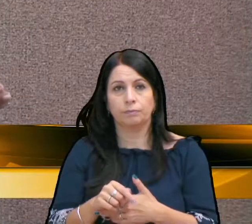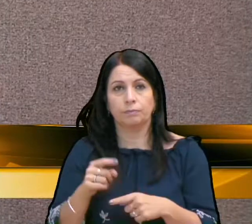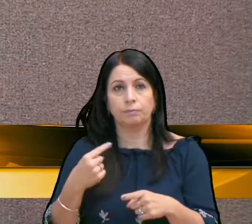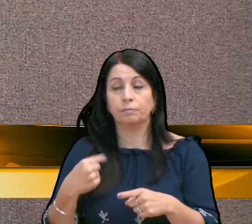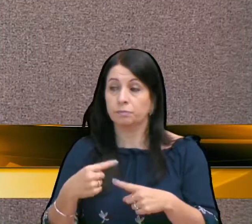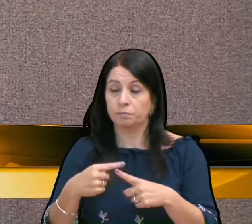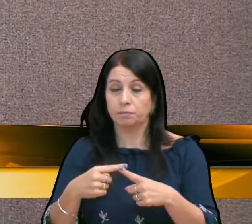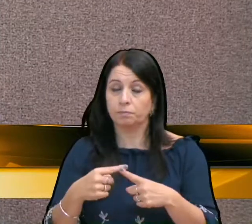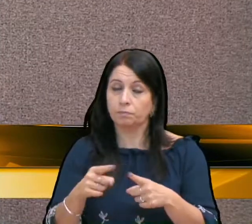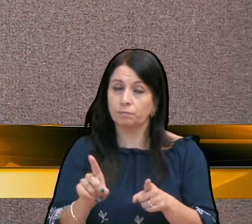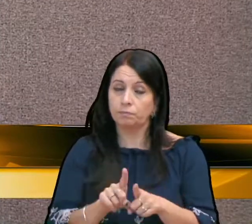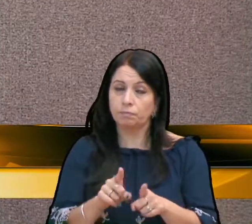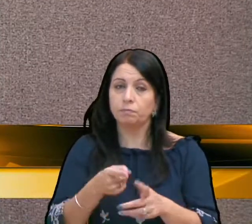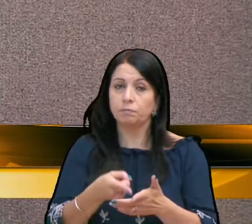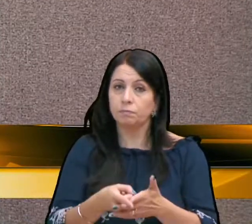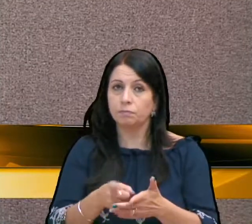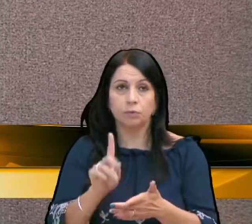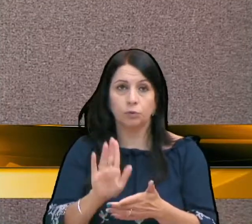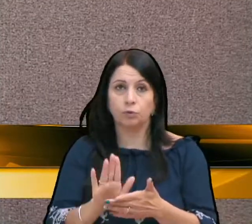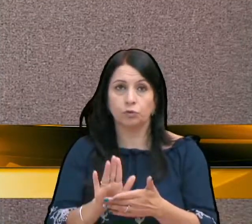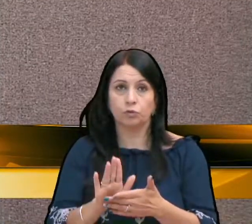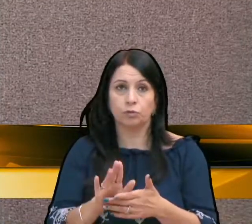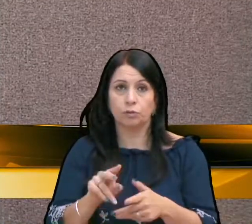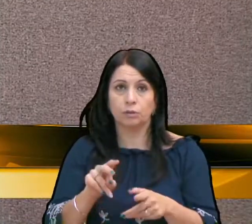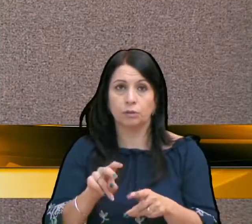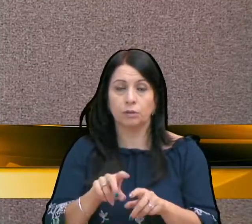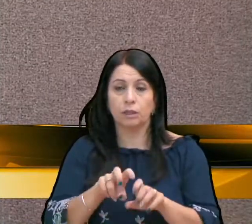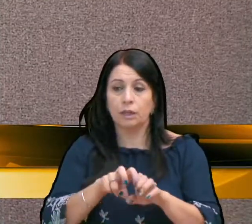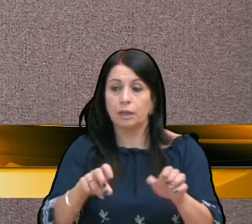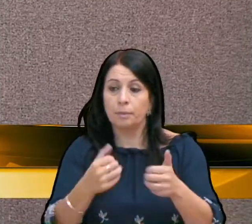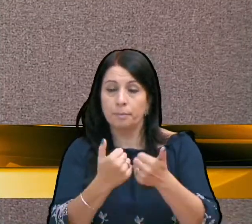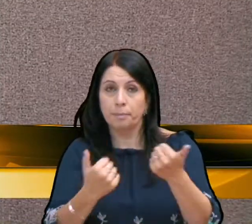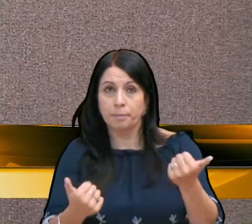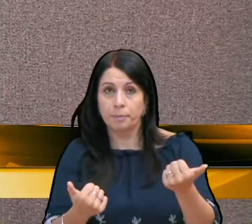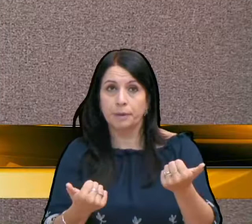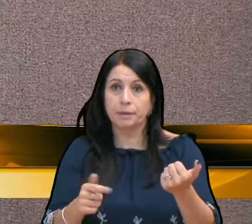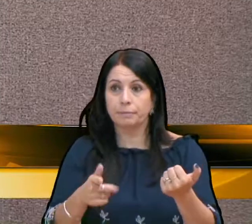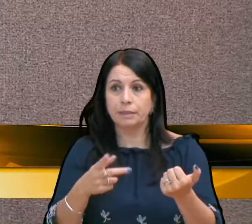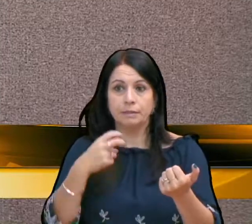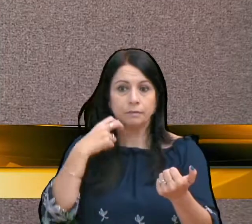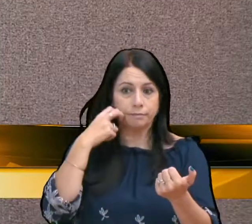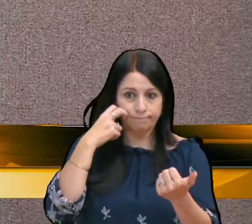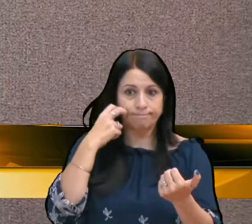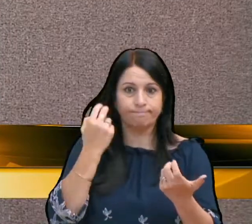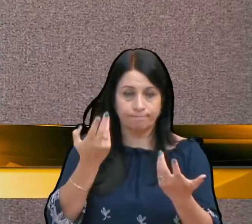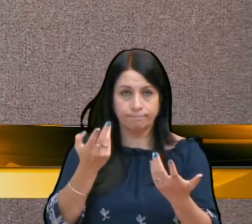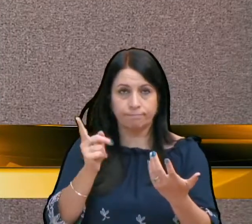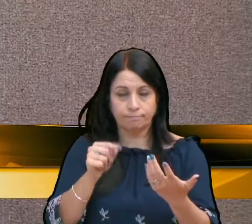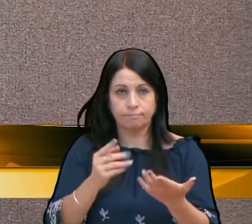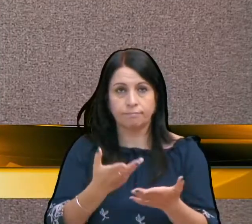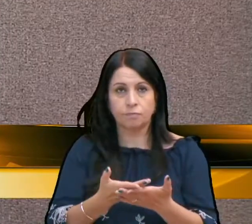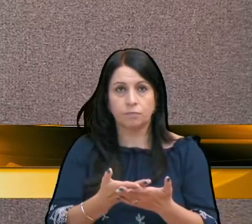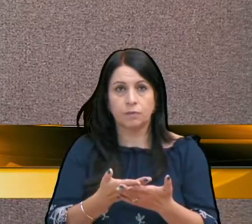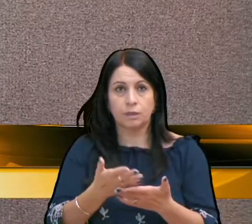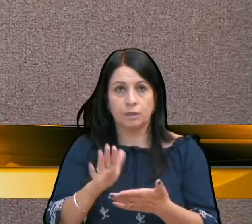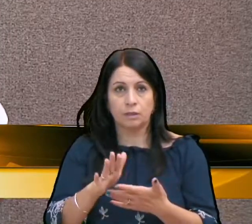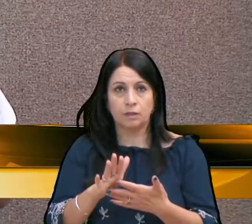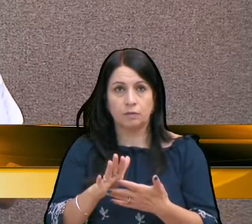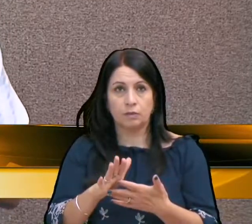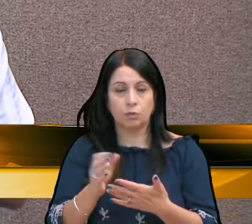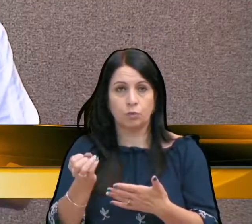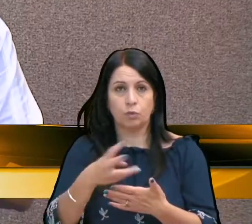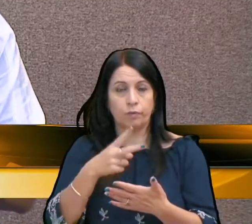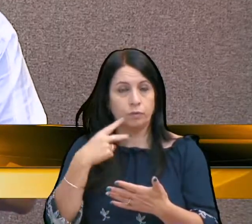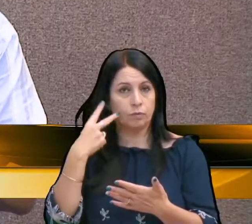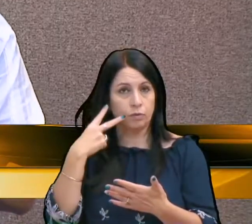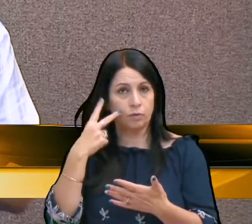também não deixar a mesa em determinados momentos num constrangimento. Às vezes, os novos vereadores